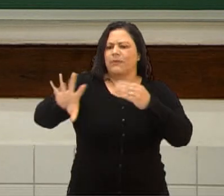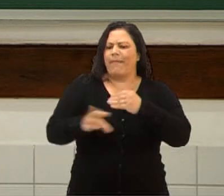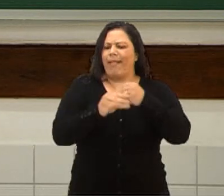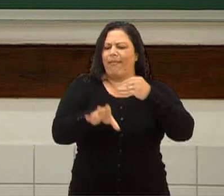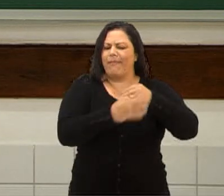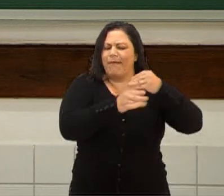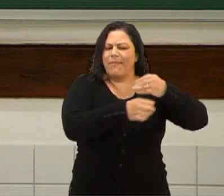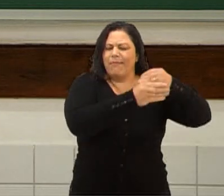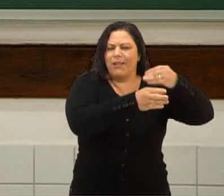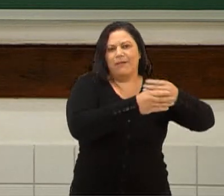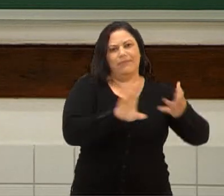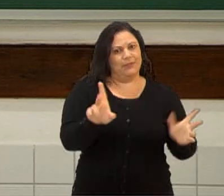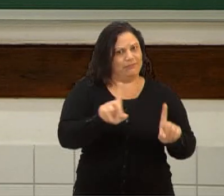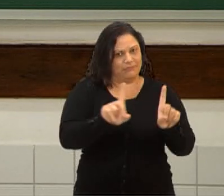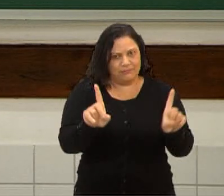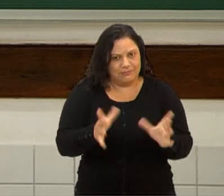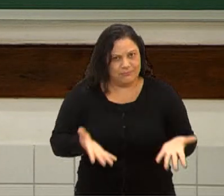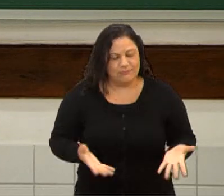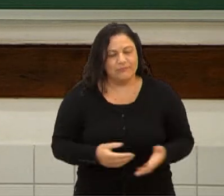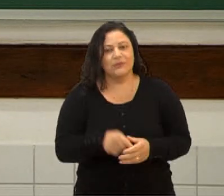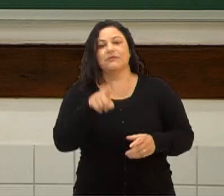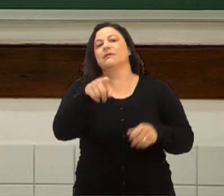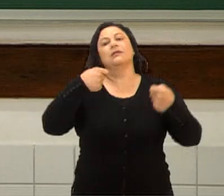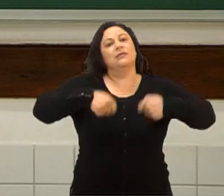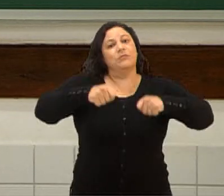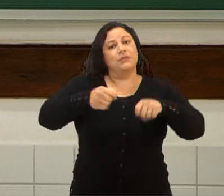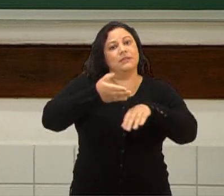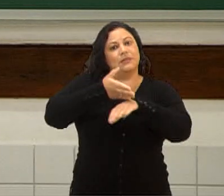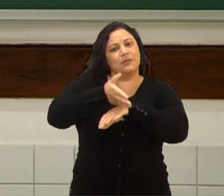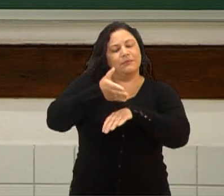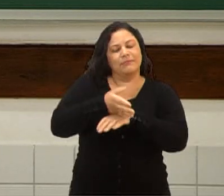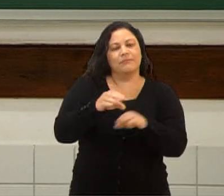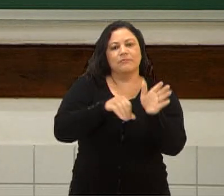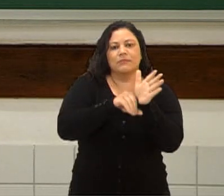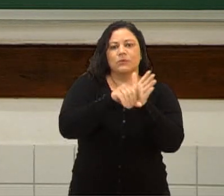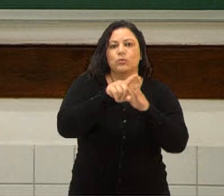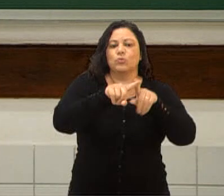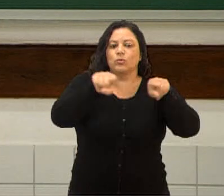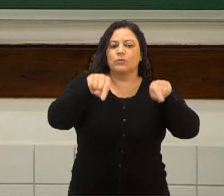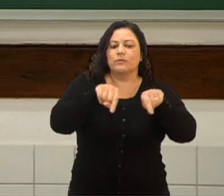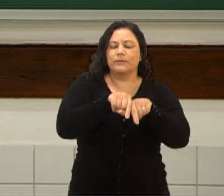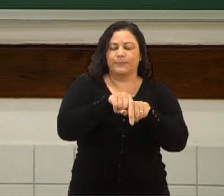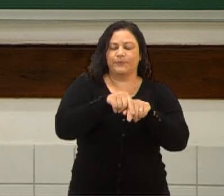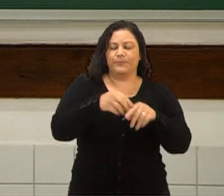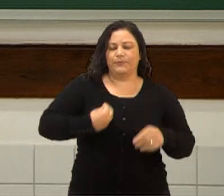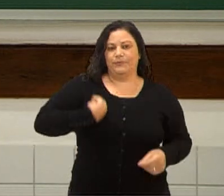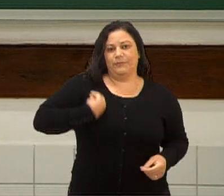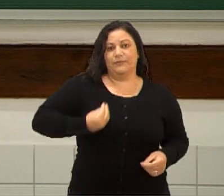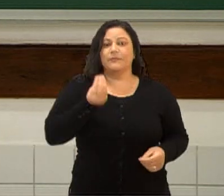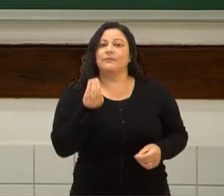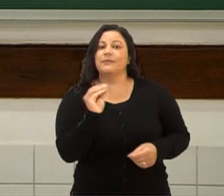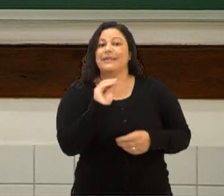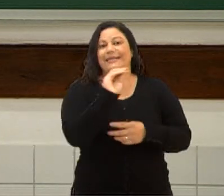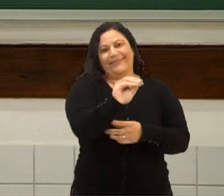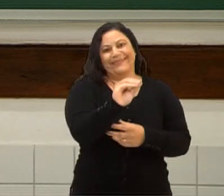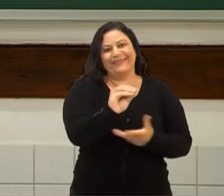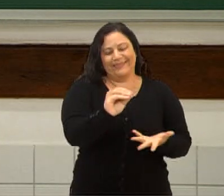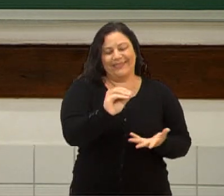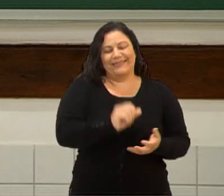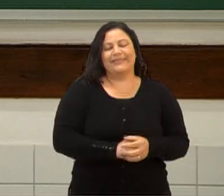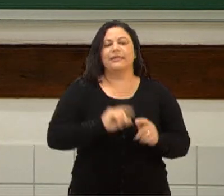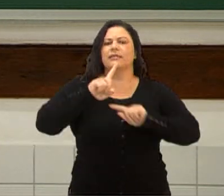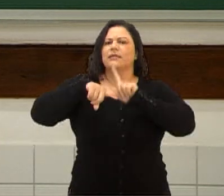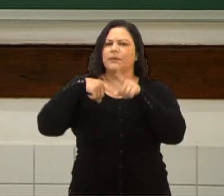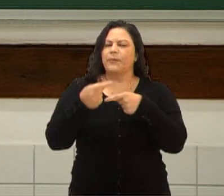no Google Classroom as atividades para registrar a presença de vocês. Então não esqueça, no final dessa aula você acessa o